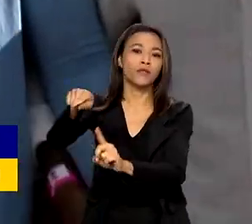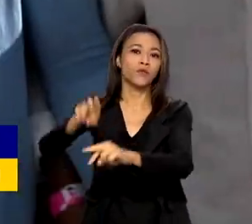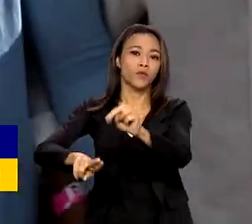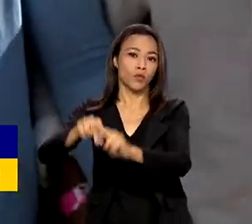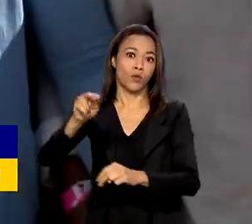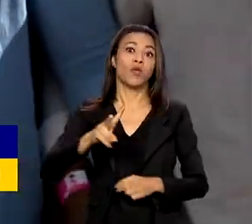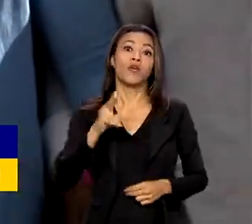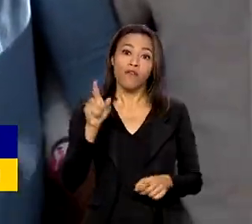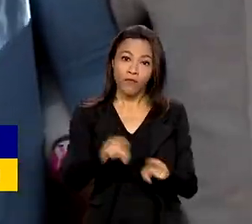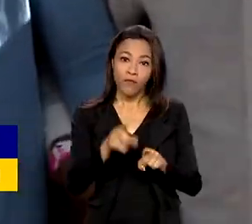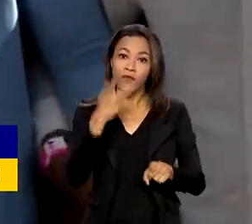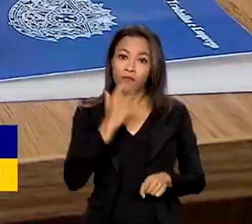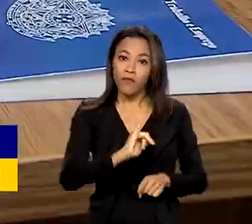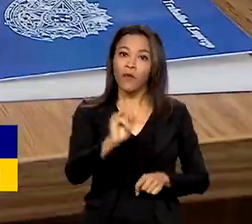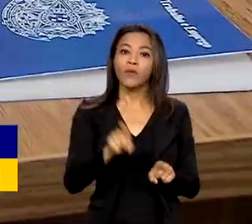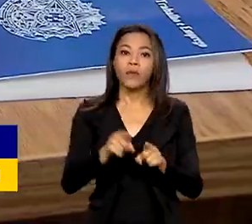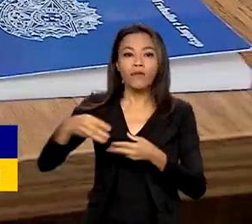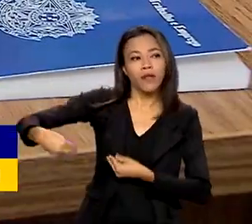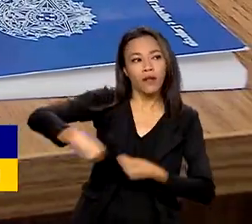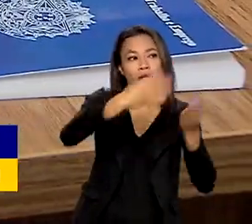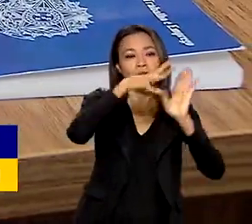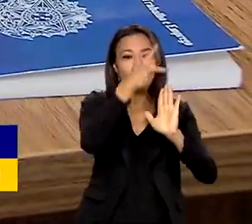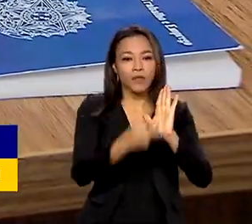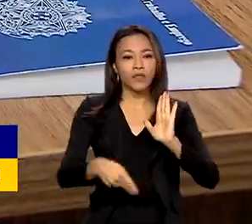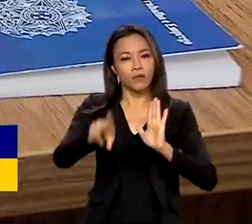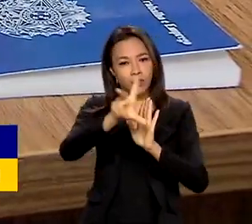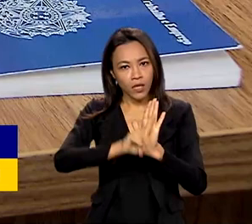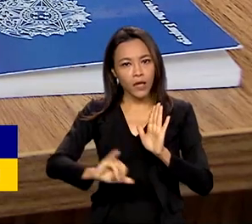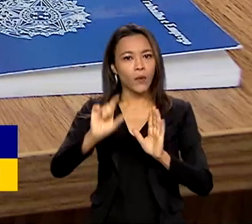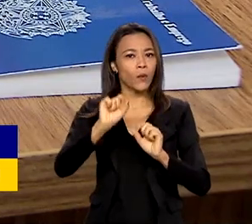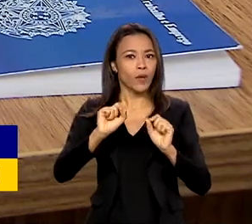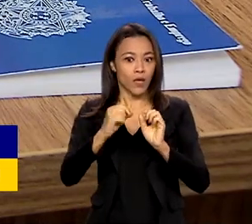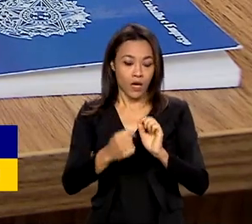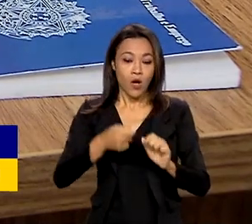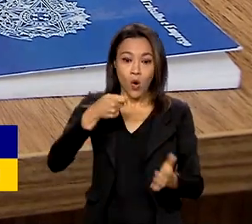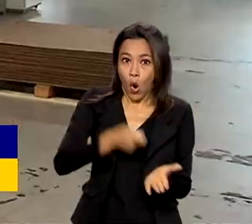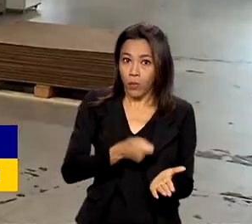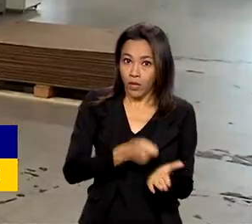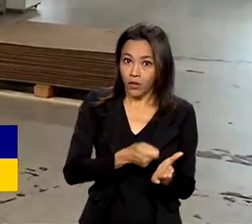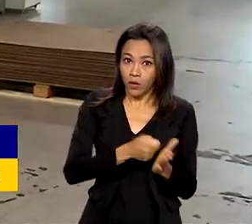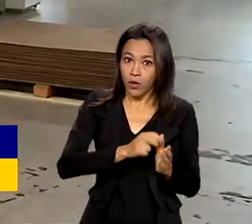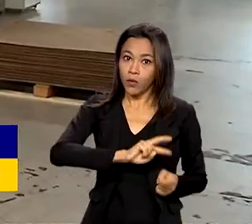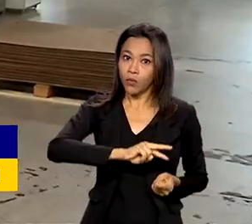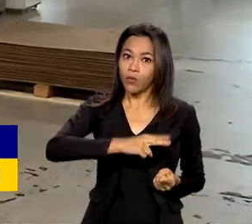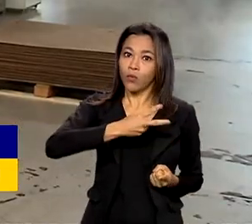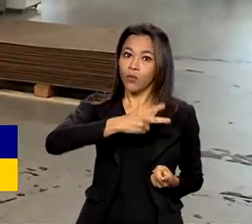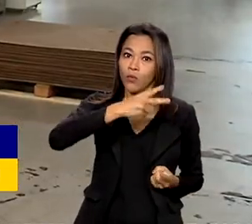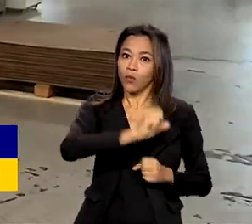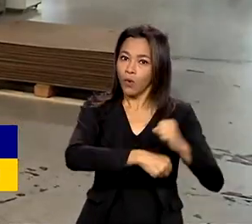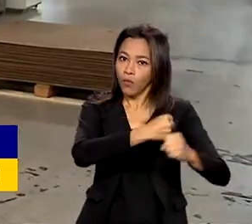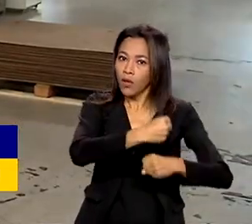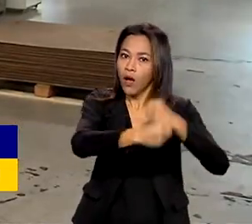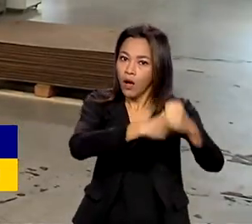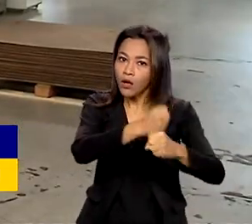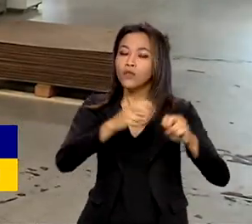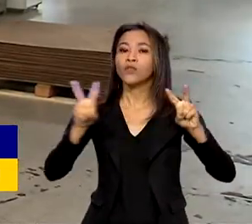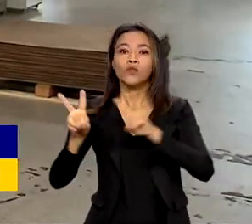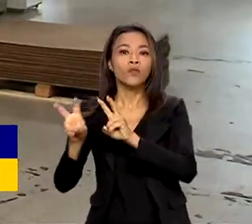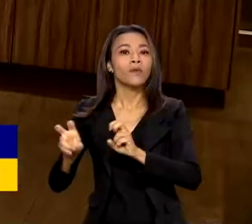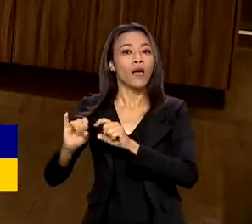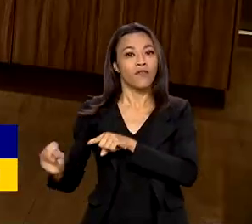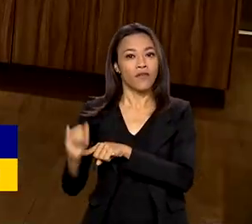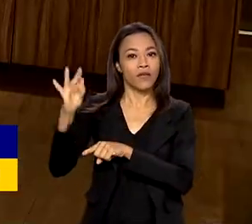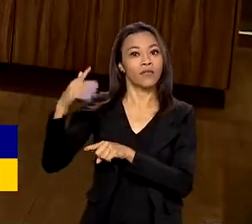ao Congresso o projeto de lei que torna obrigatório o reajuste anual do salário mínimo, considerando a inflação e o crescimento da